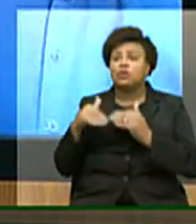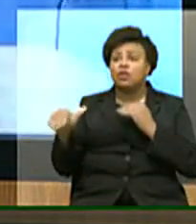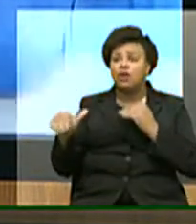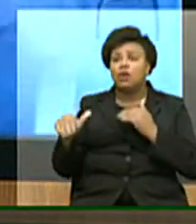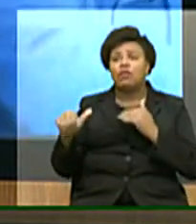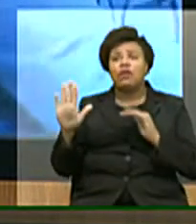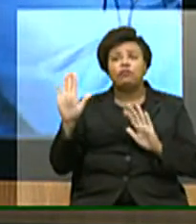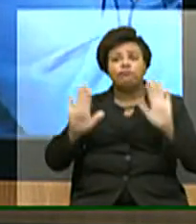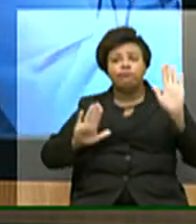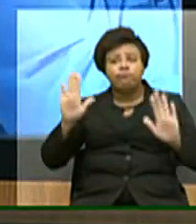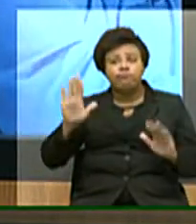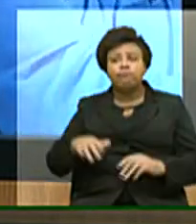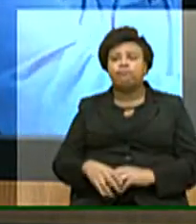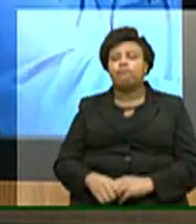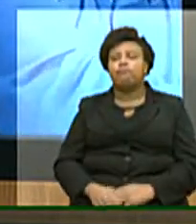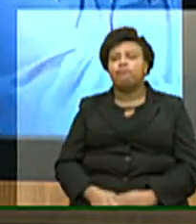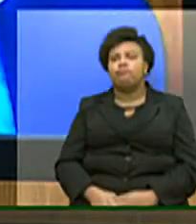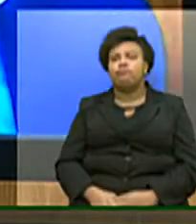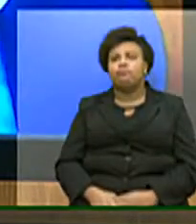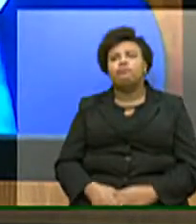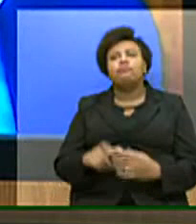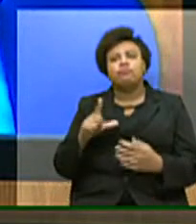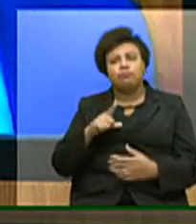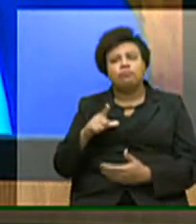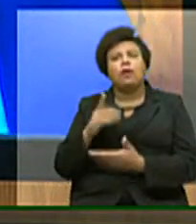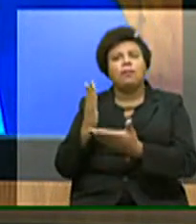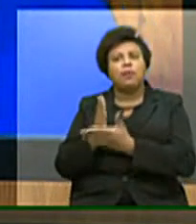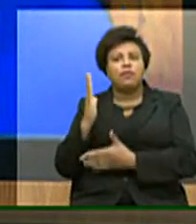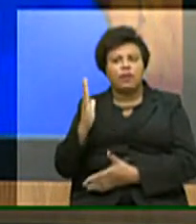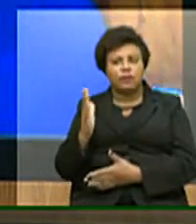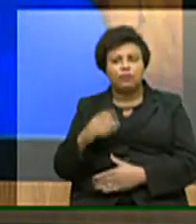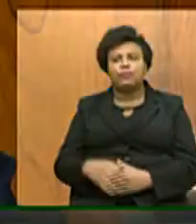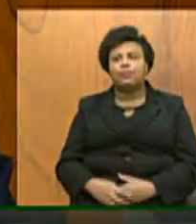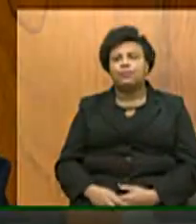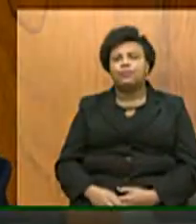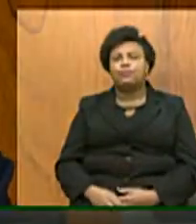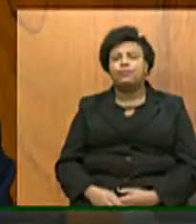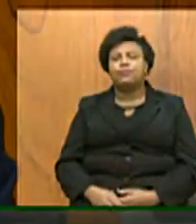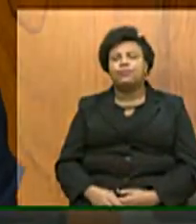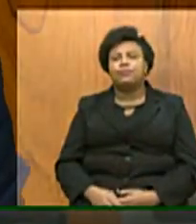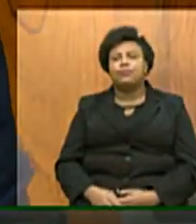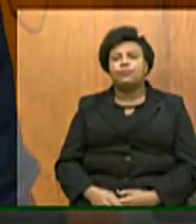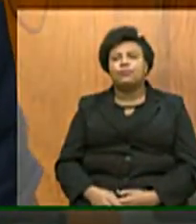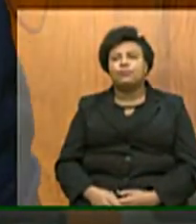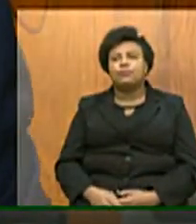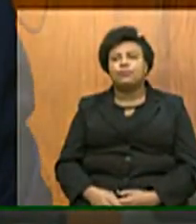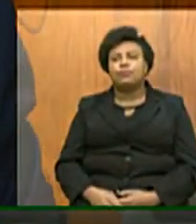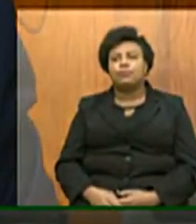se manifestem. Está aprovado.